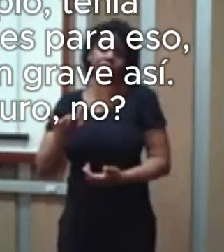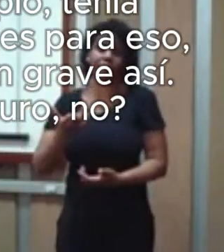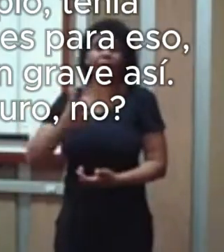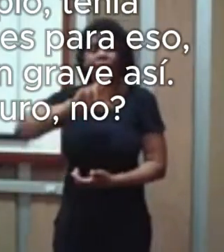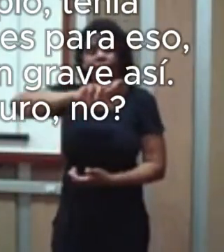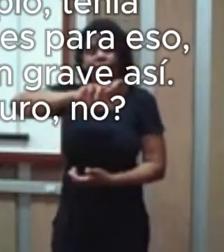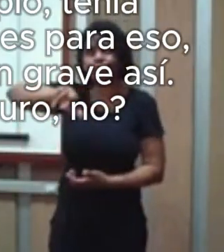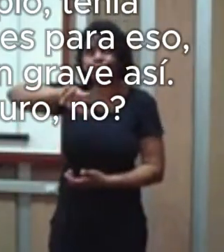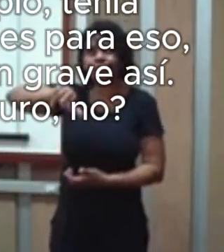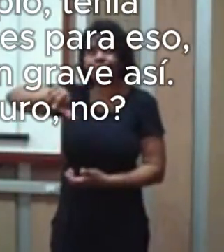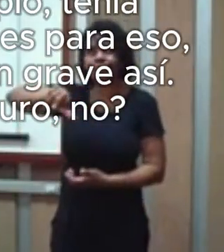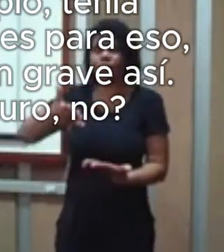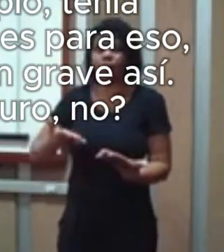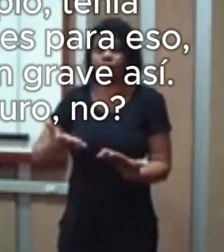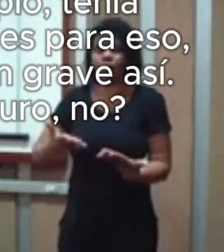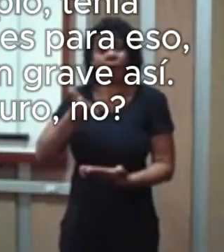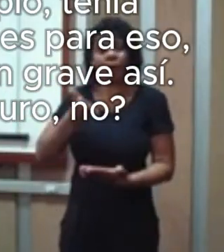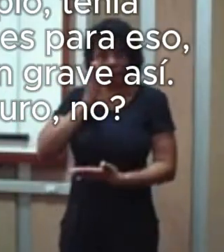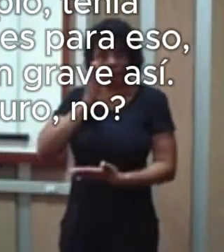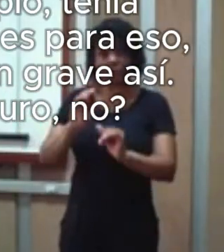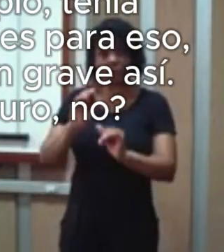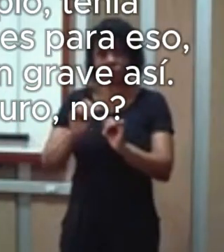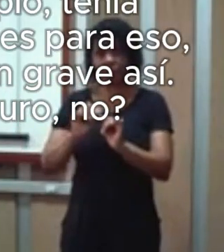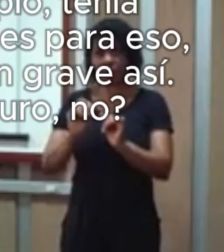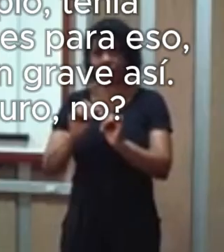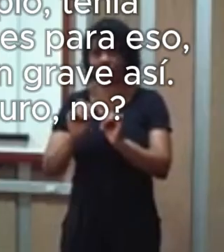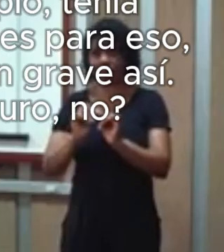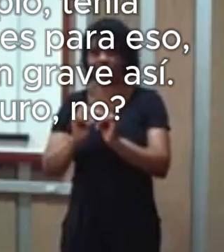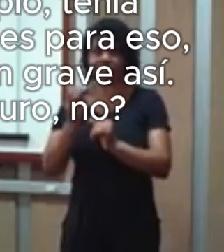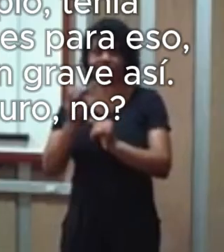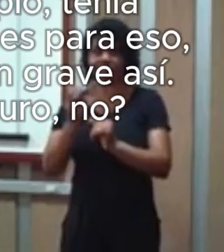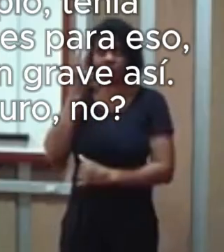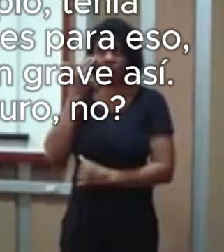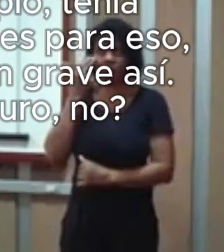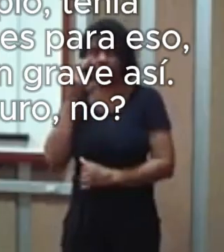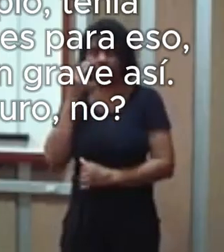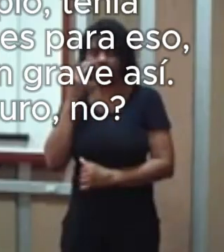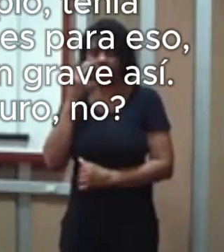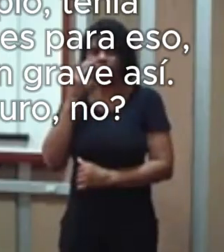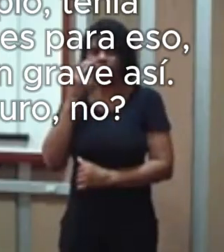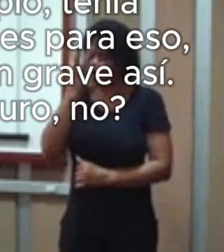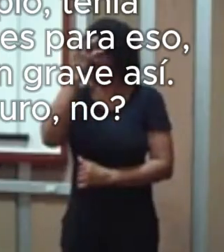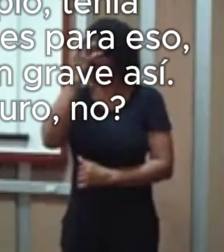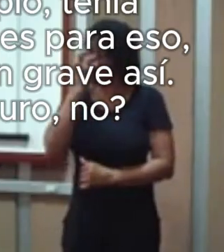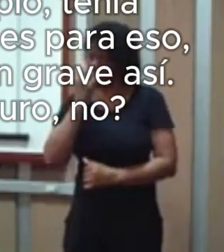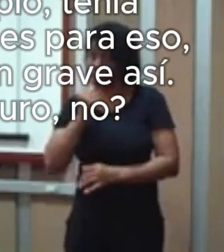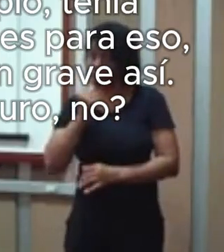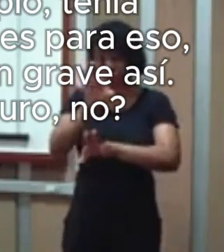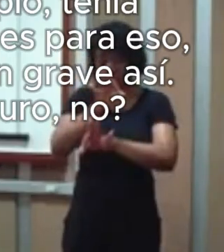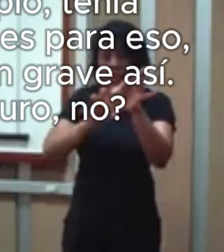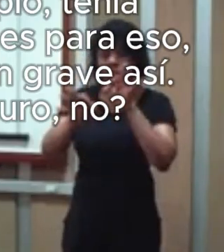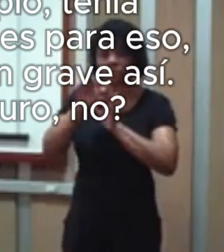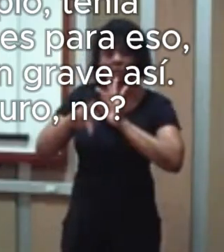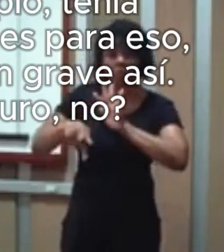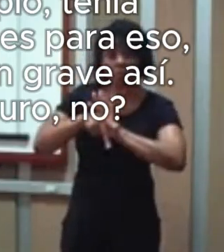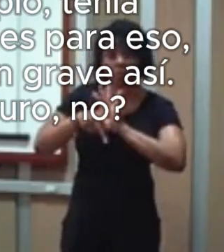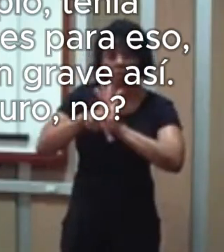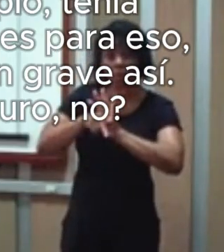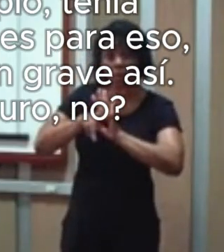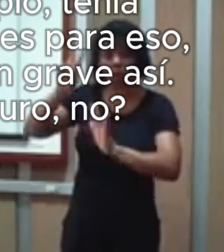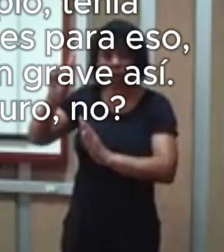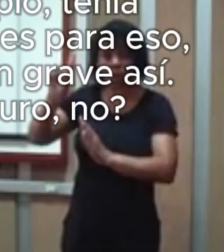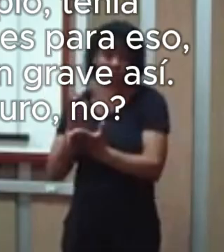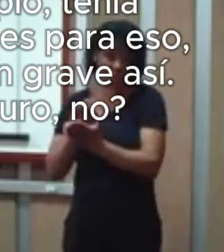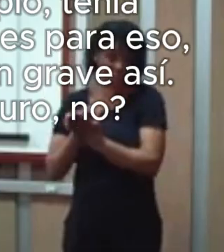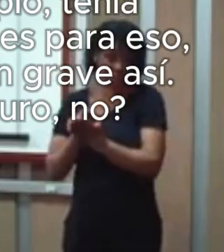são... elas já fazem uma imunossupressão natural, então não é tão grave assim. E tem as células que são do próprio paciente, tipo as